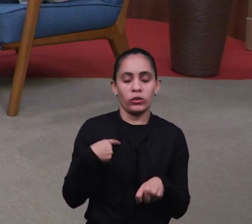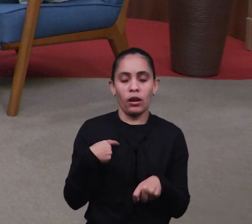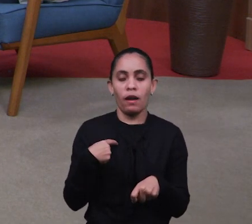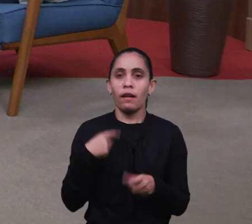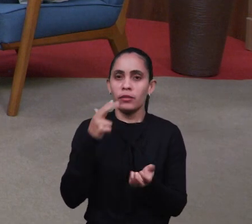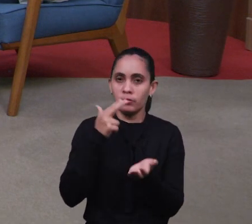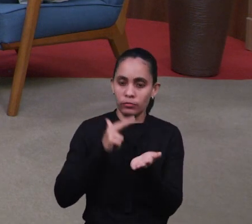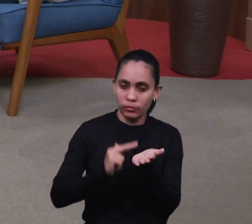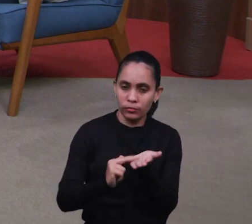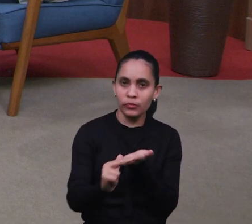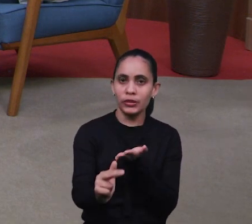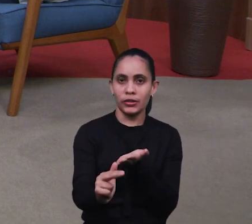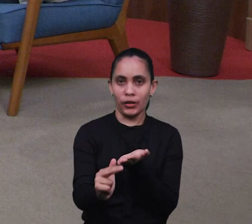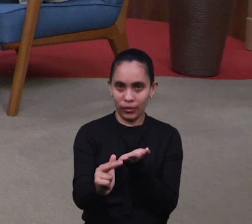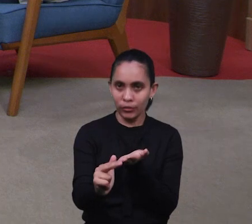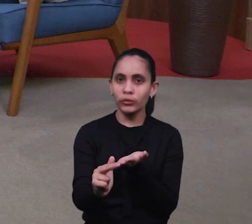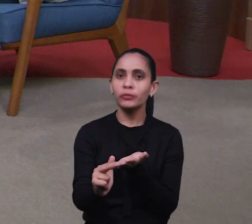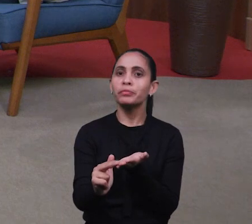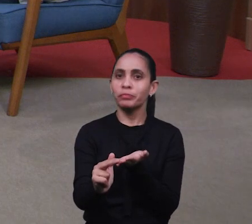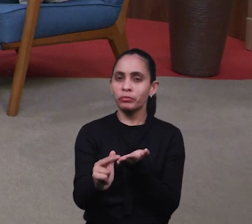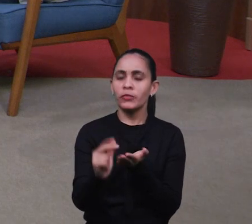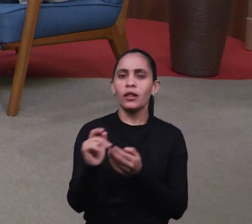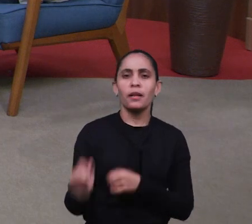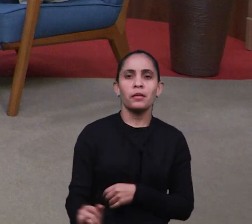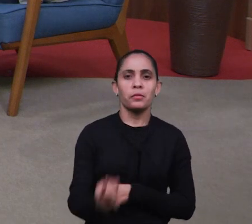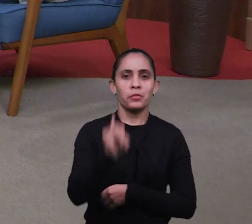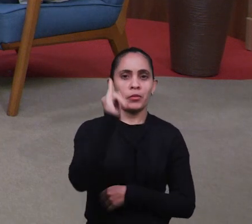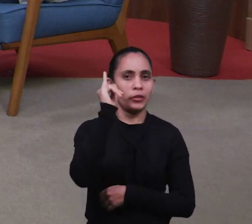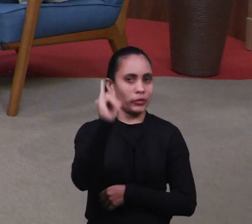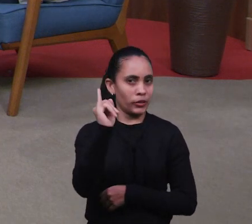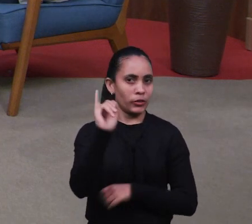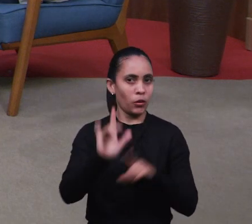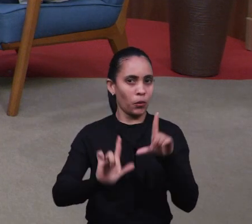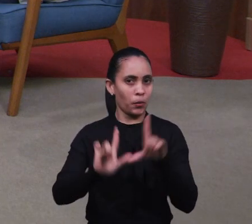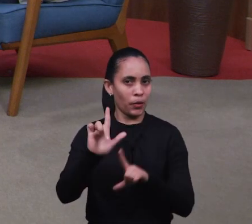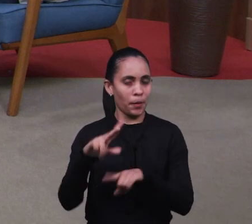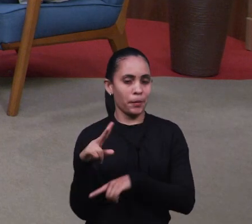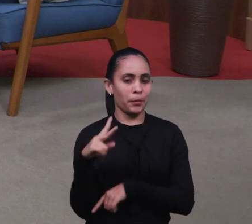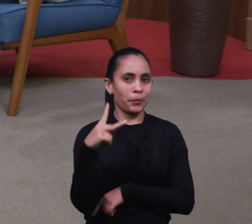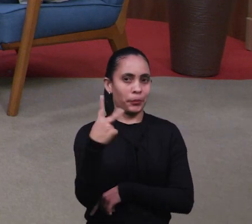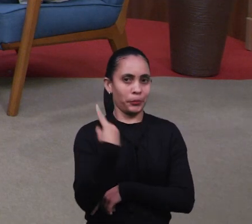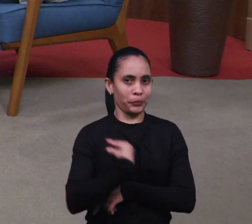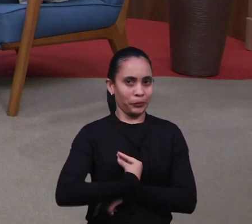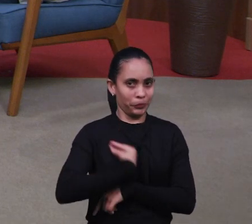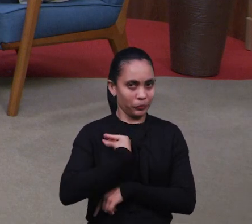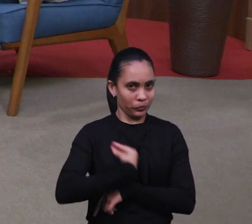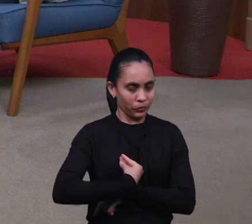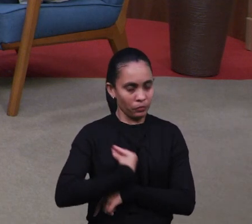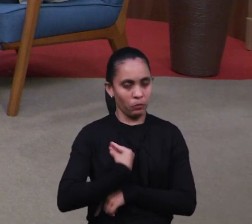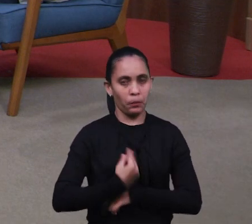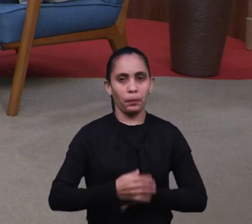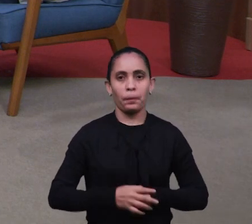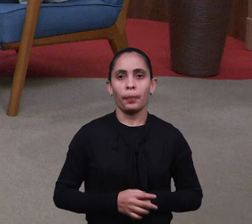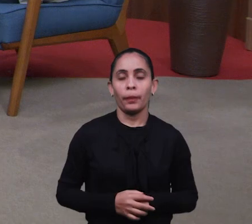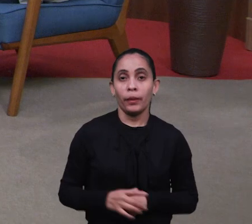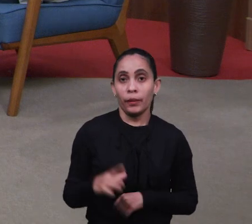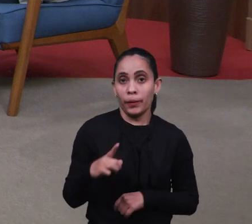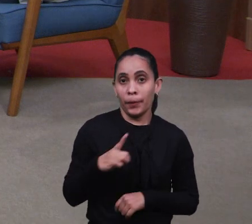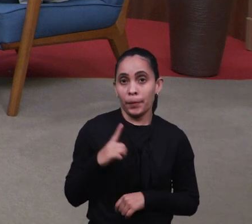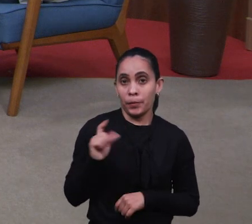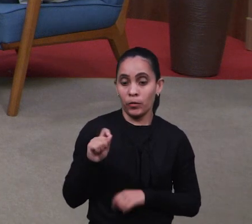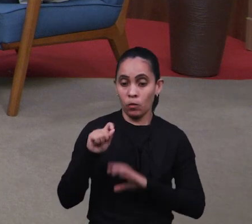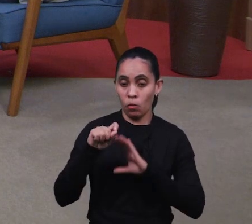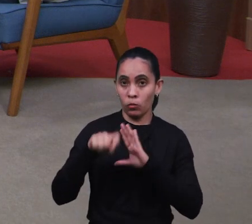falando sobre a importância desse programa para a sua vida. E nós vamos trazer aqui algumas participações que foram enviadas e